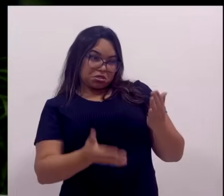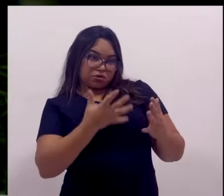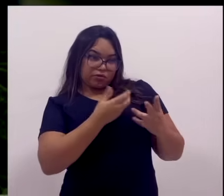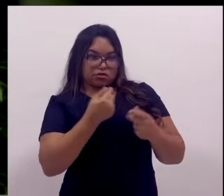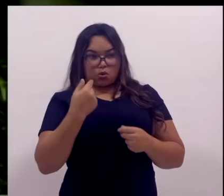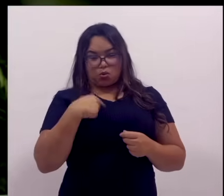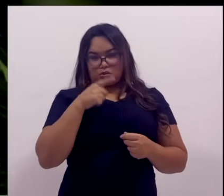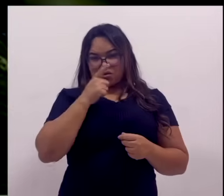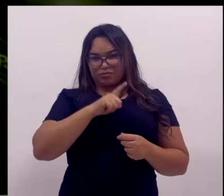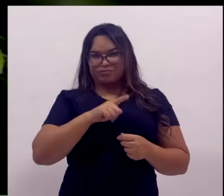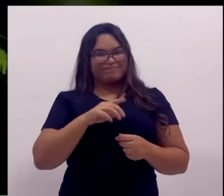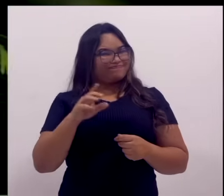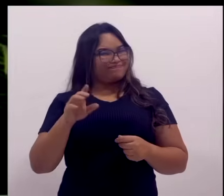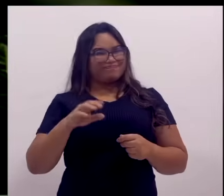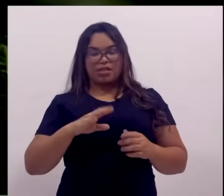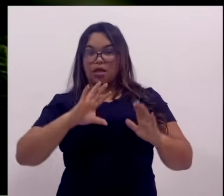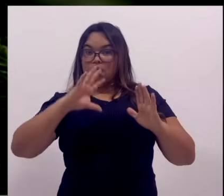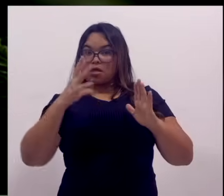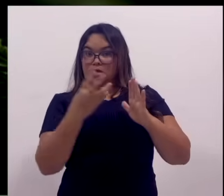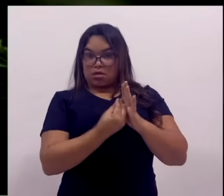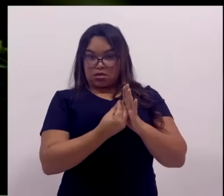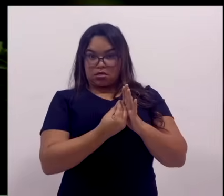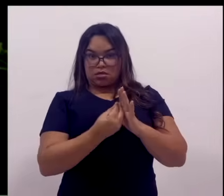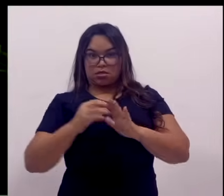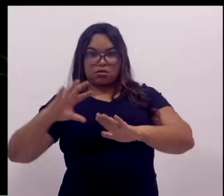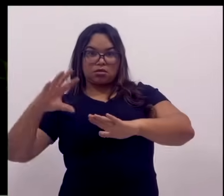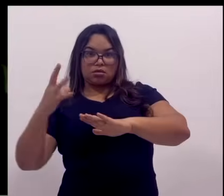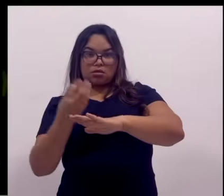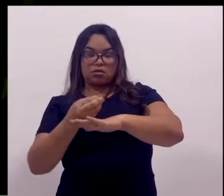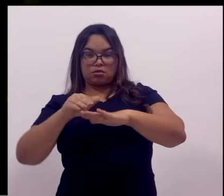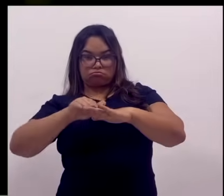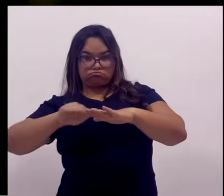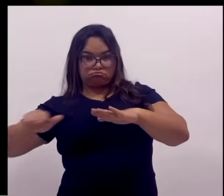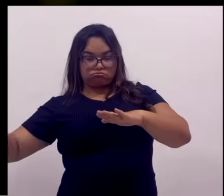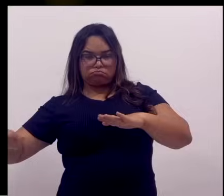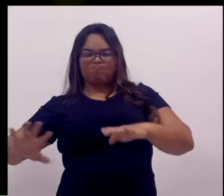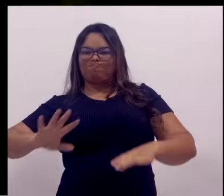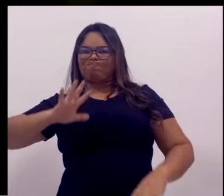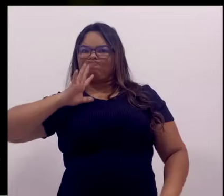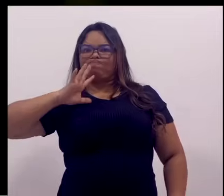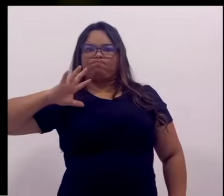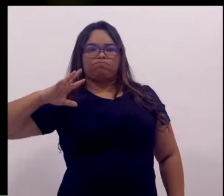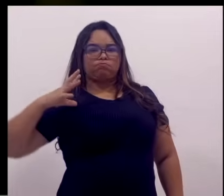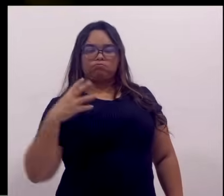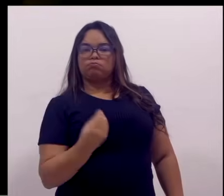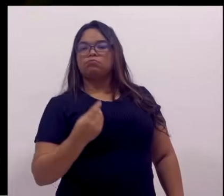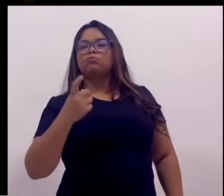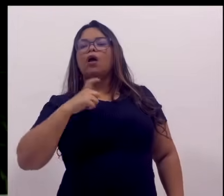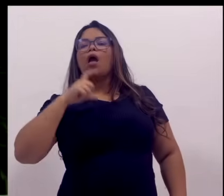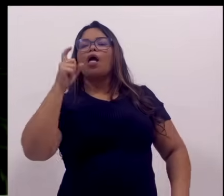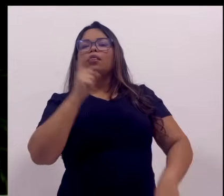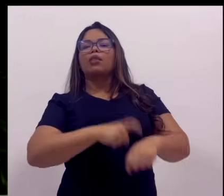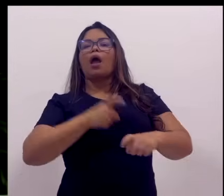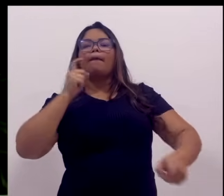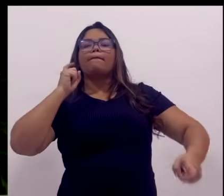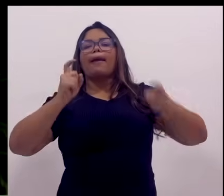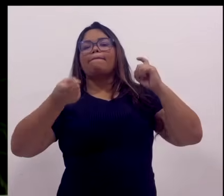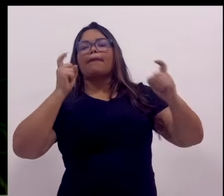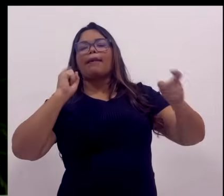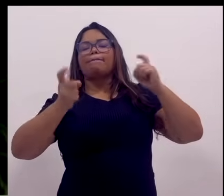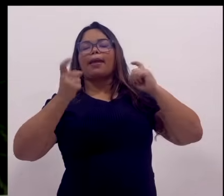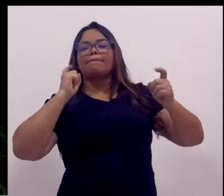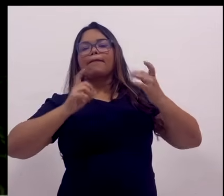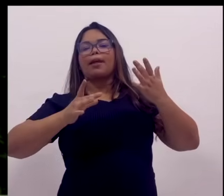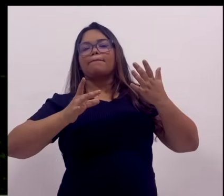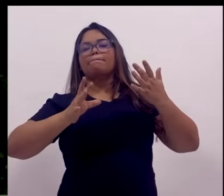certo e você está errado, e você está perdido e eu estou salvo. Esta igreja tem uma compreensão tão